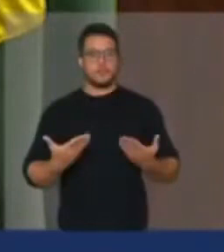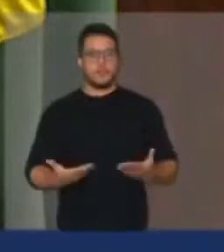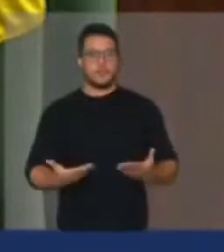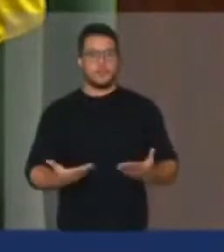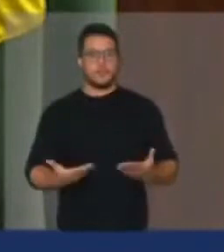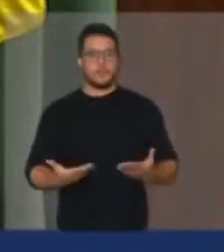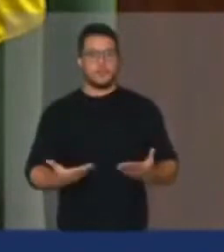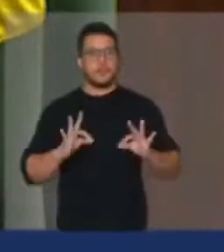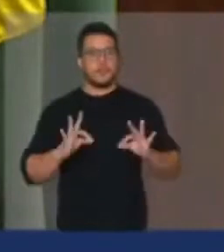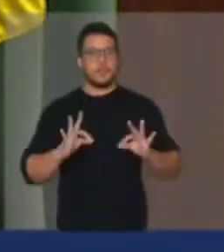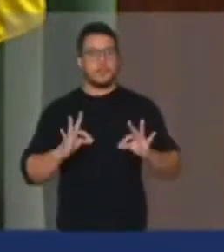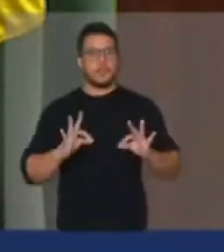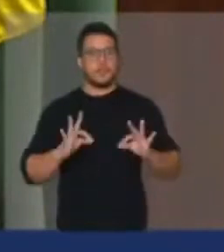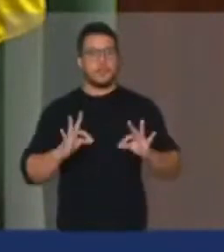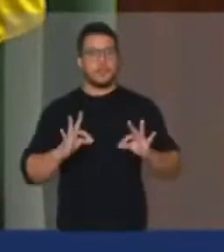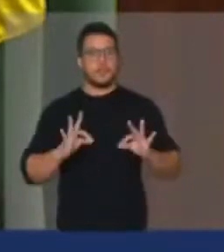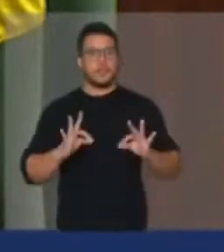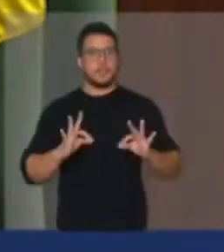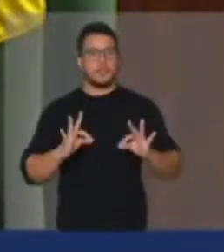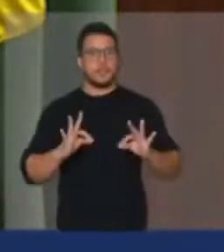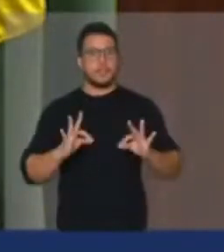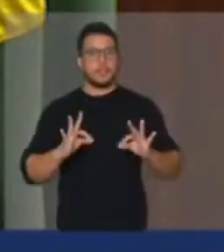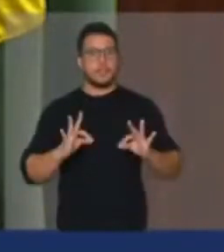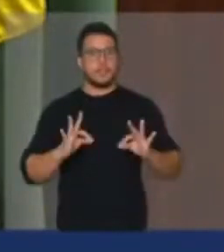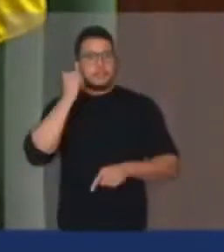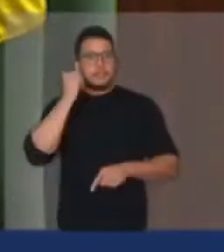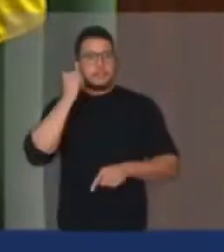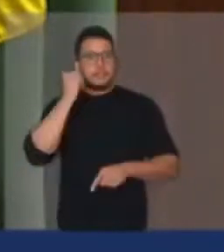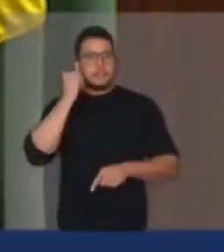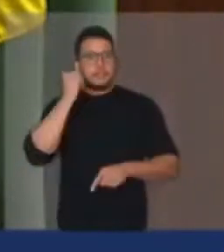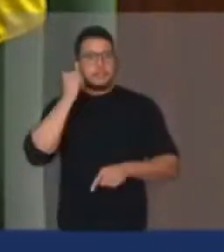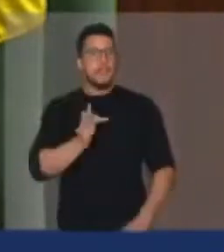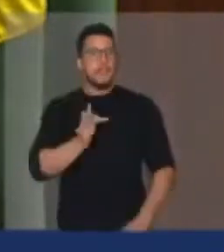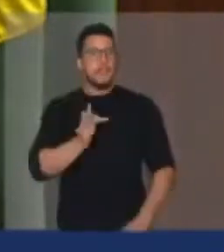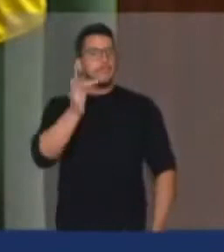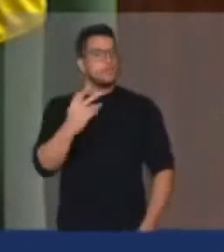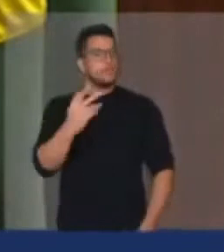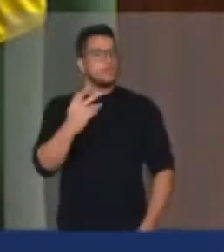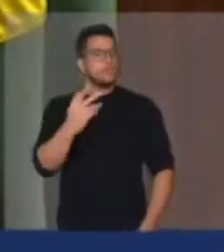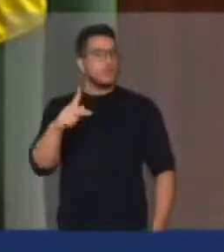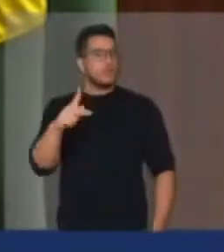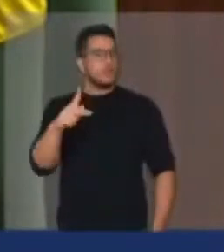família, Bolsonaro sabe que o seu futuro é Bangu 8.